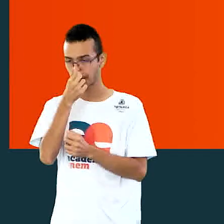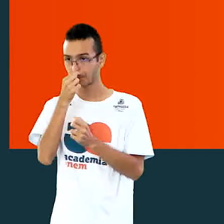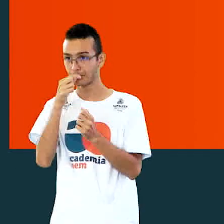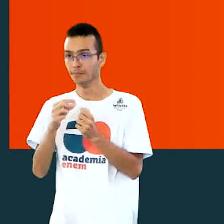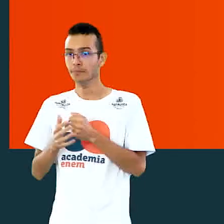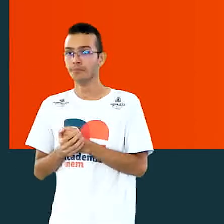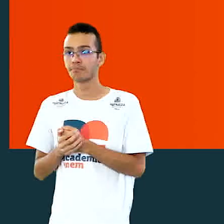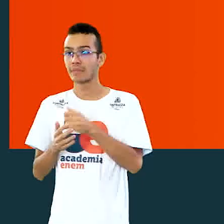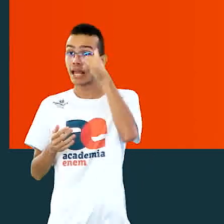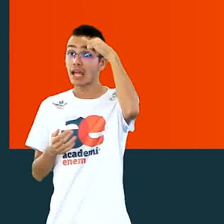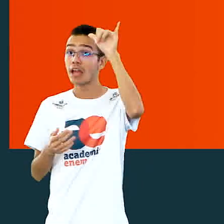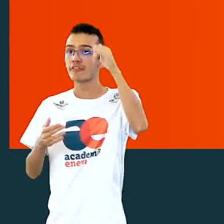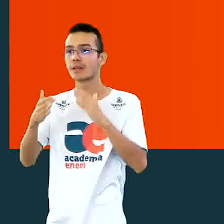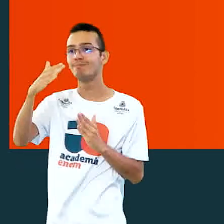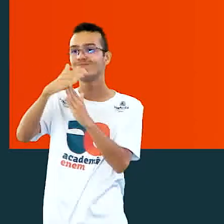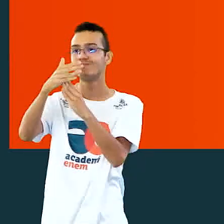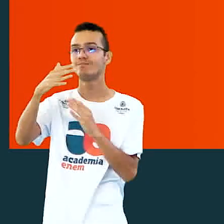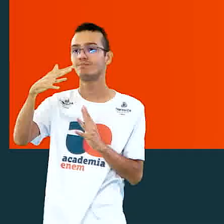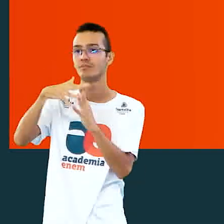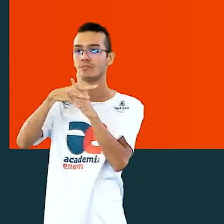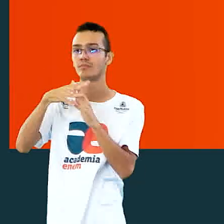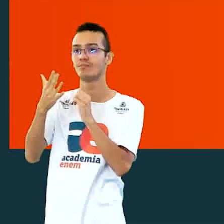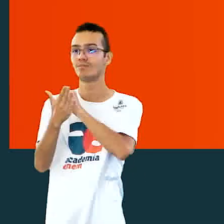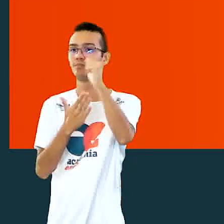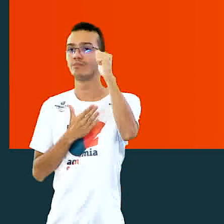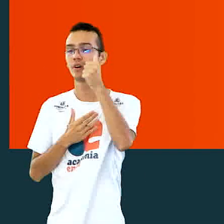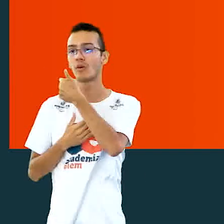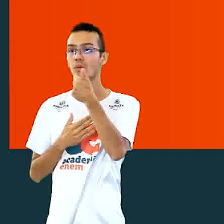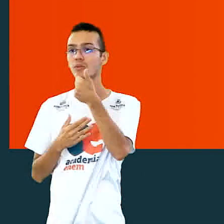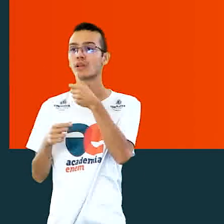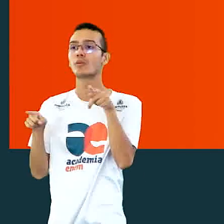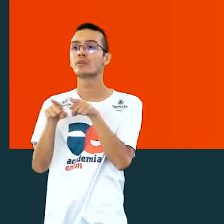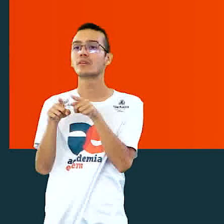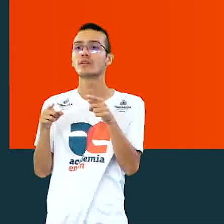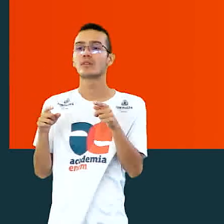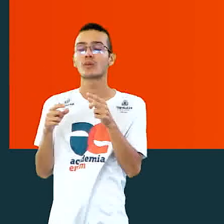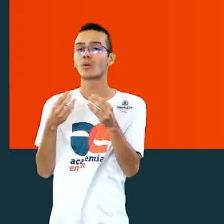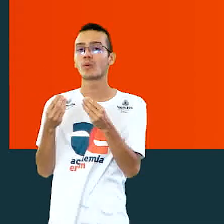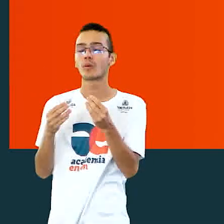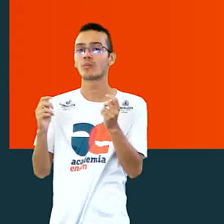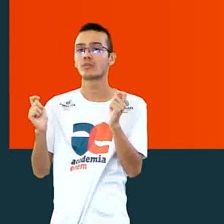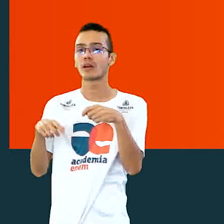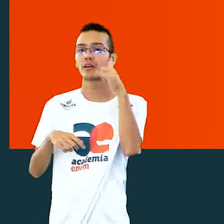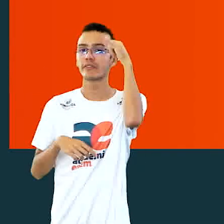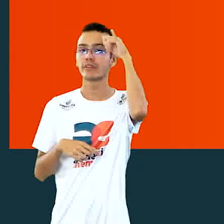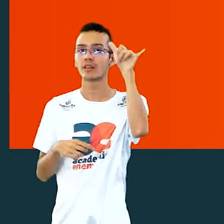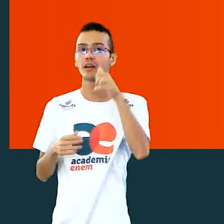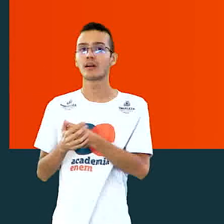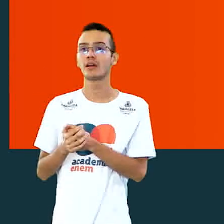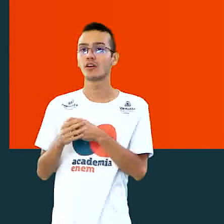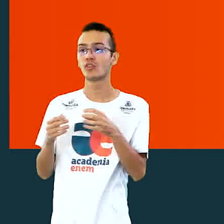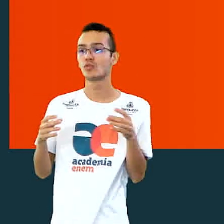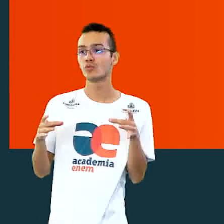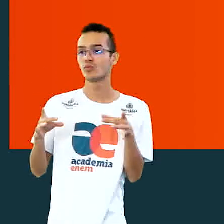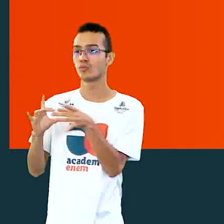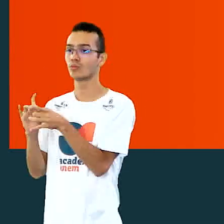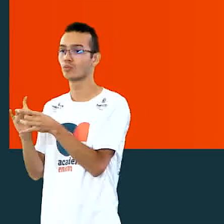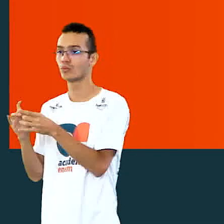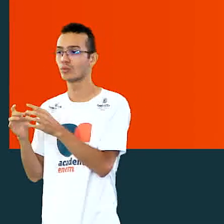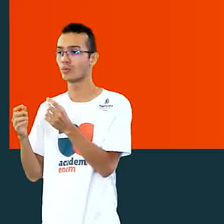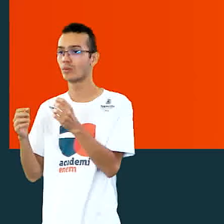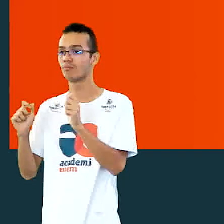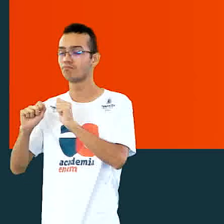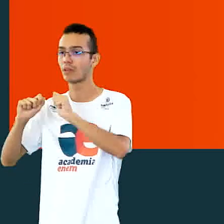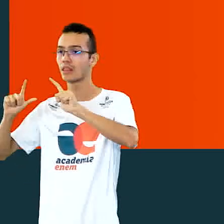11. Eu ligo, junto com o circuito, um fusível de 10. Quando passar 11,